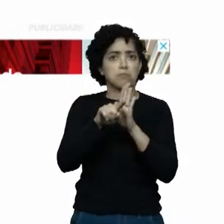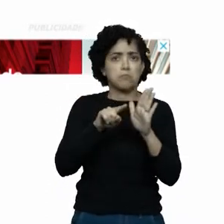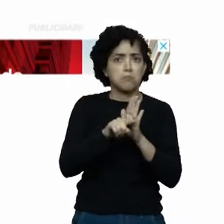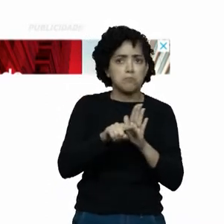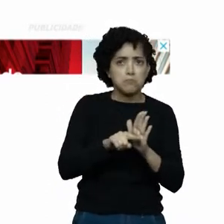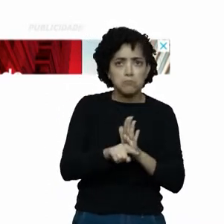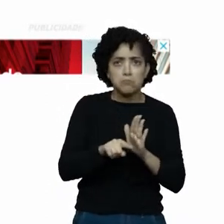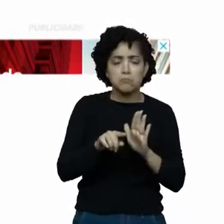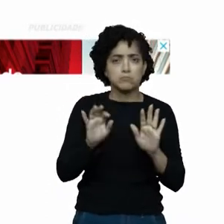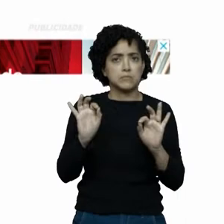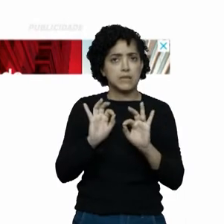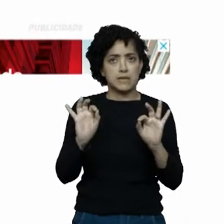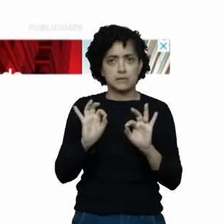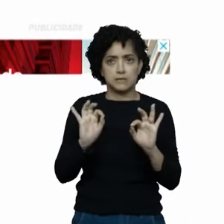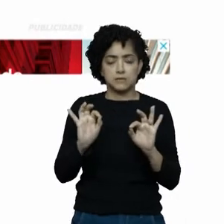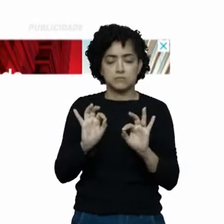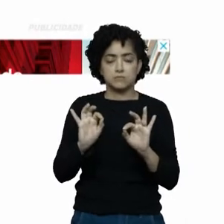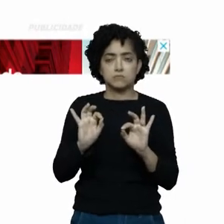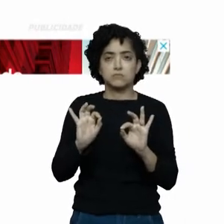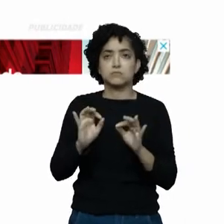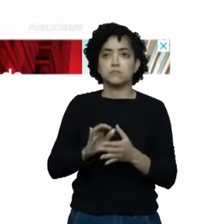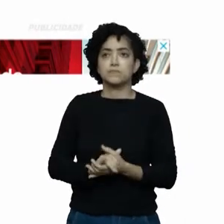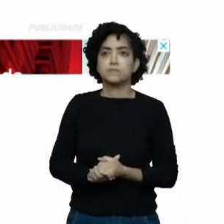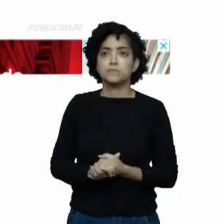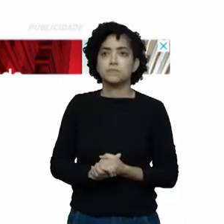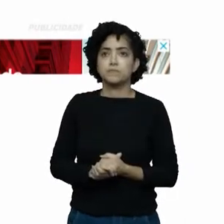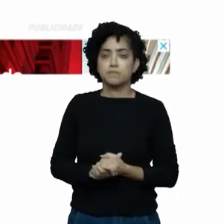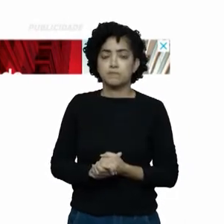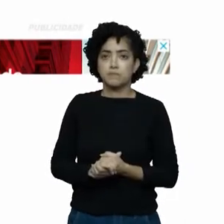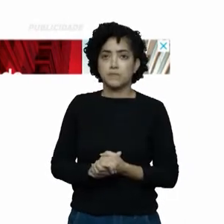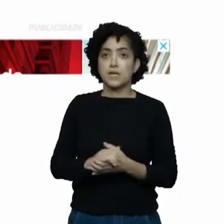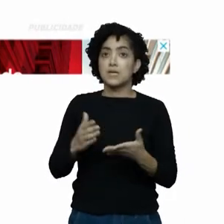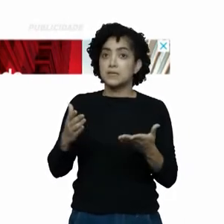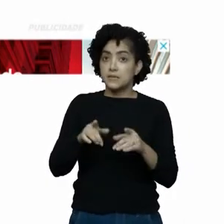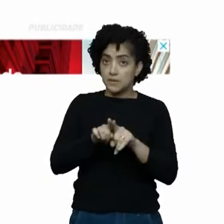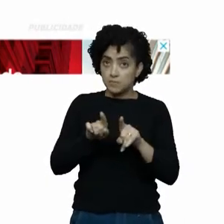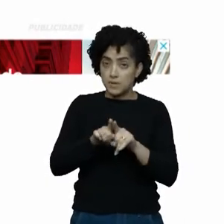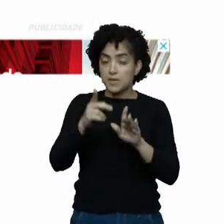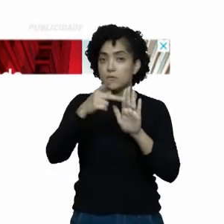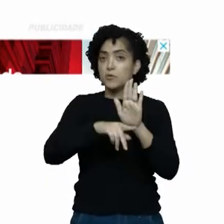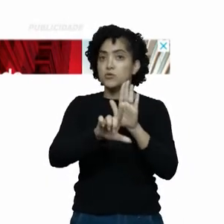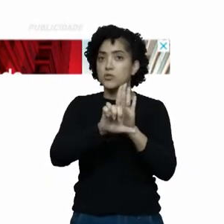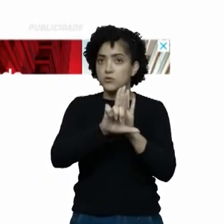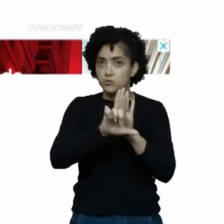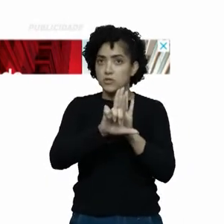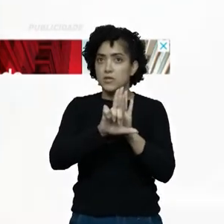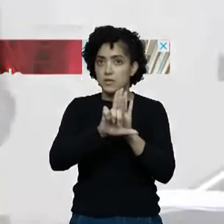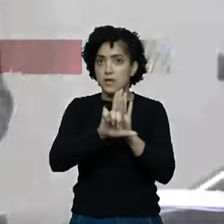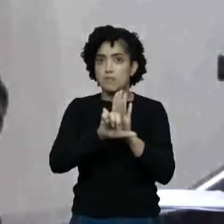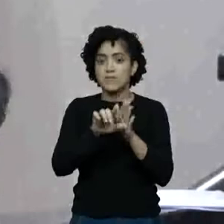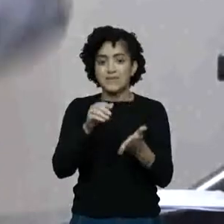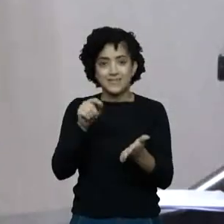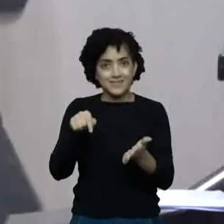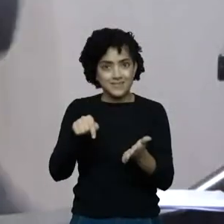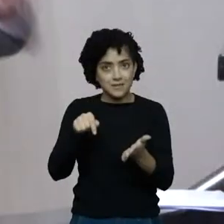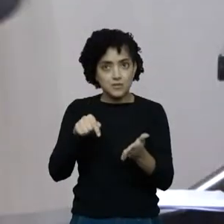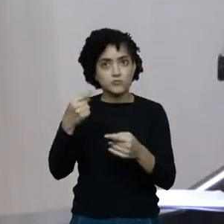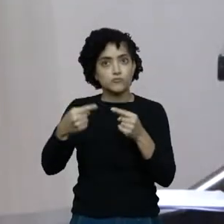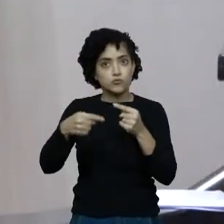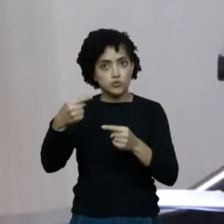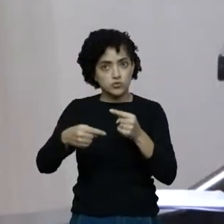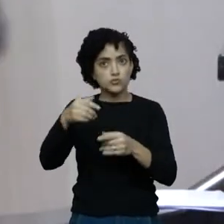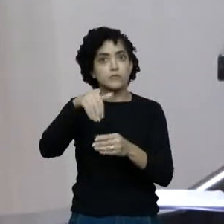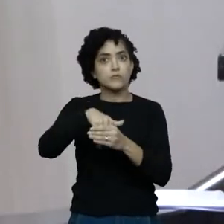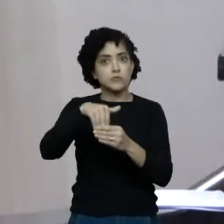líderes a imagem do Passo a peça projeto direi já tentou esta casa foi